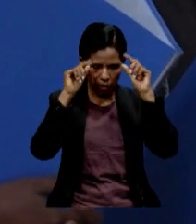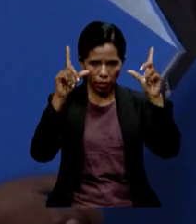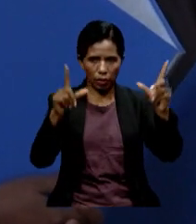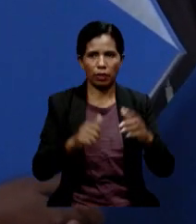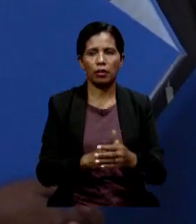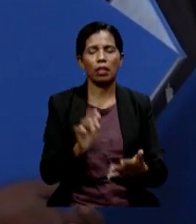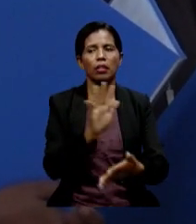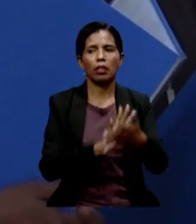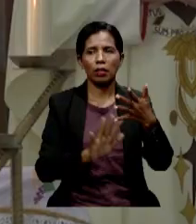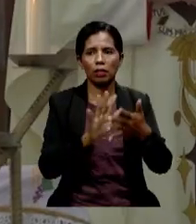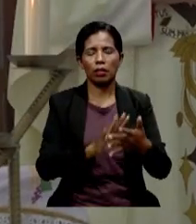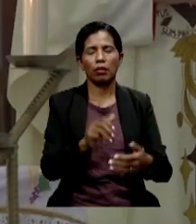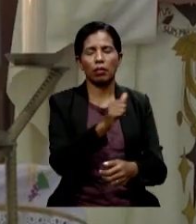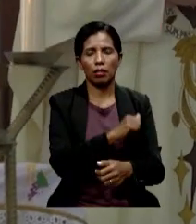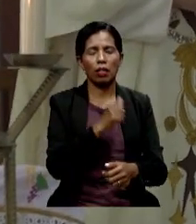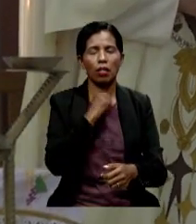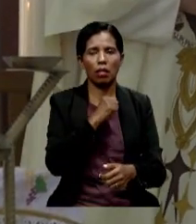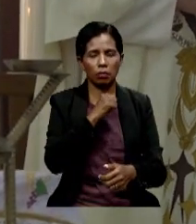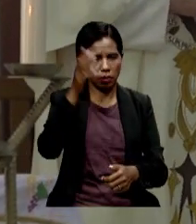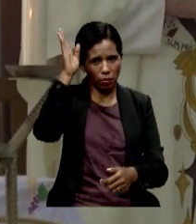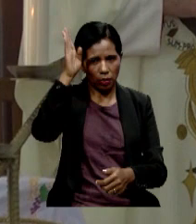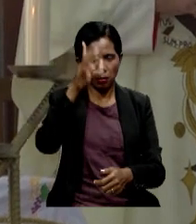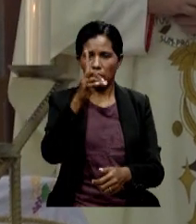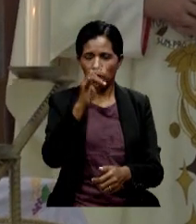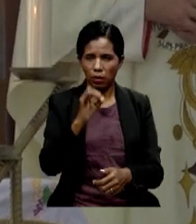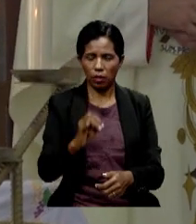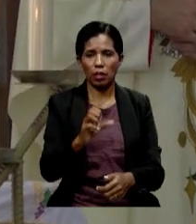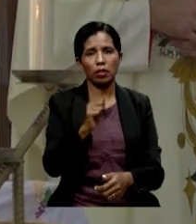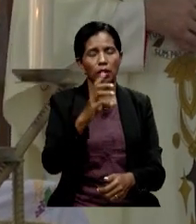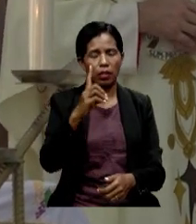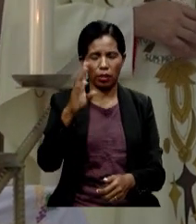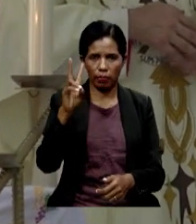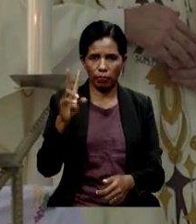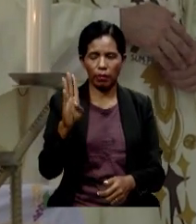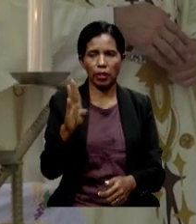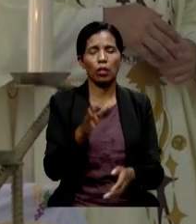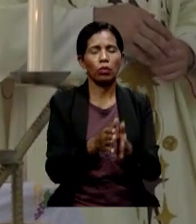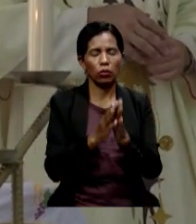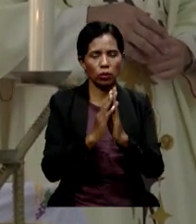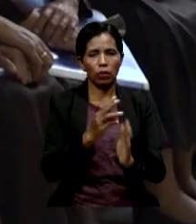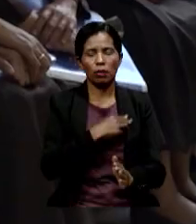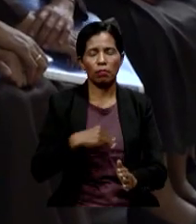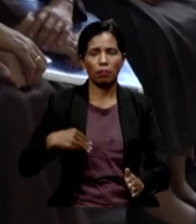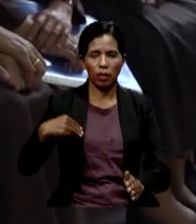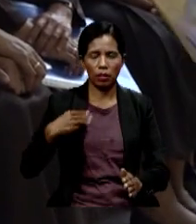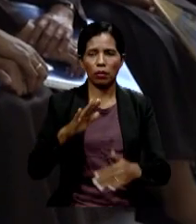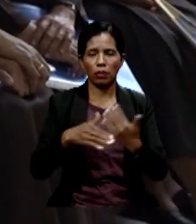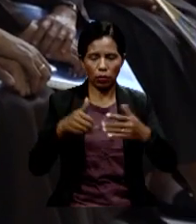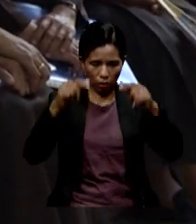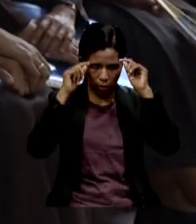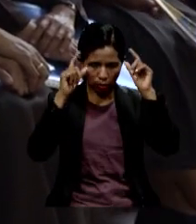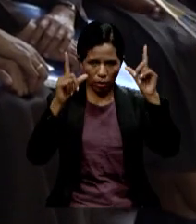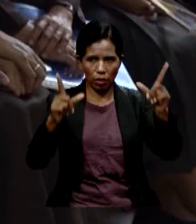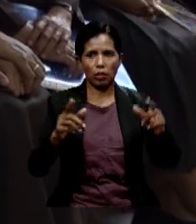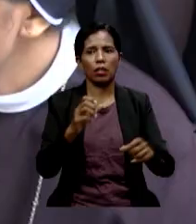a celebração, né, Dom Virgílio Cardeal do Carmo da Silva SDB, Russo Irmãs Carmelita e Timor-Leste, a tu